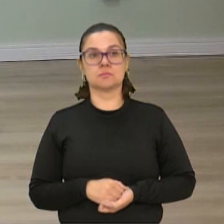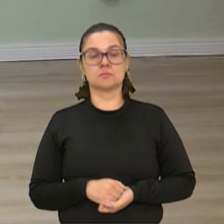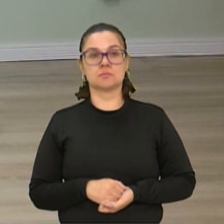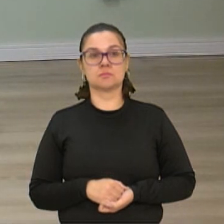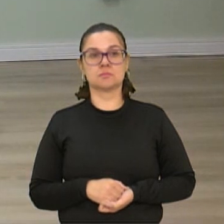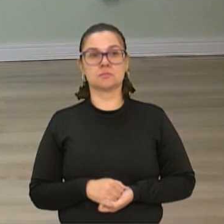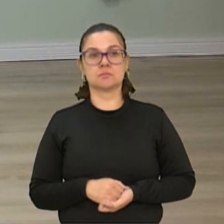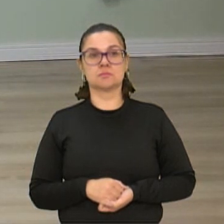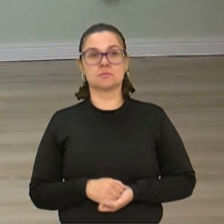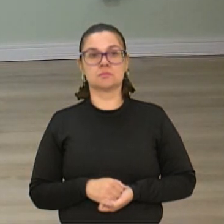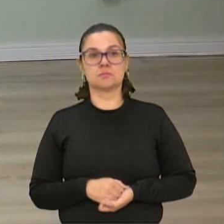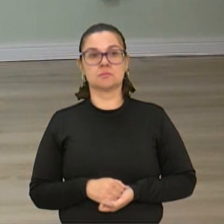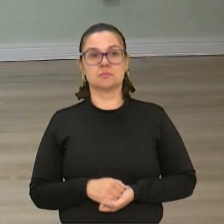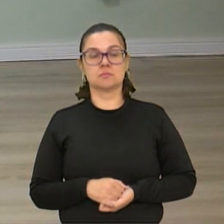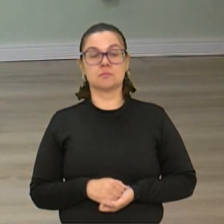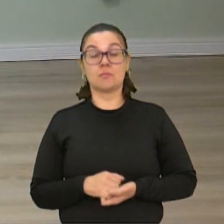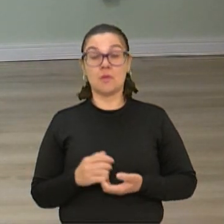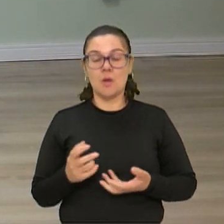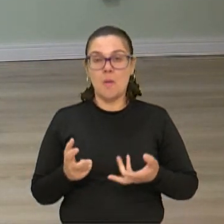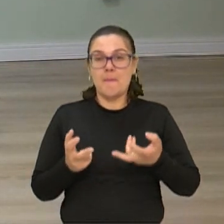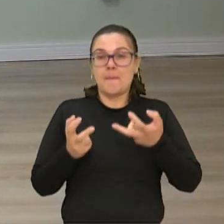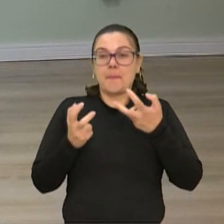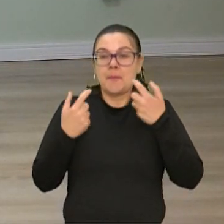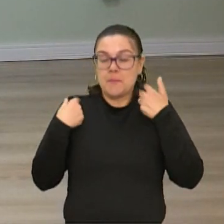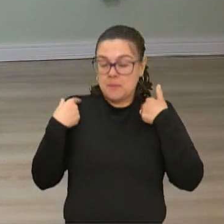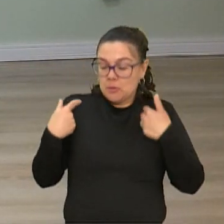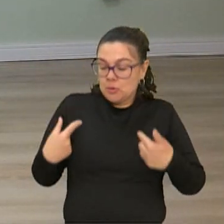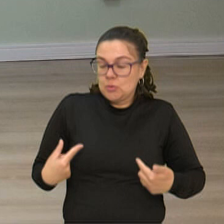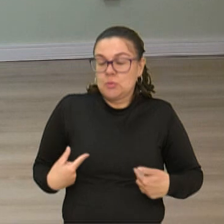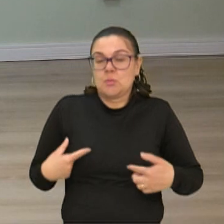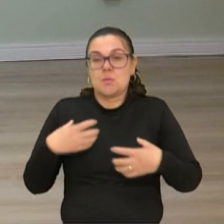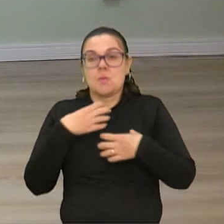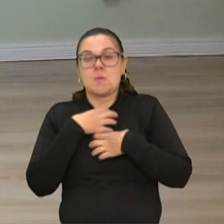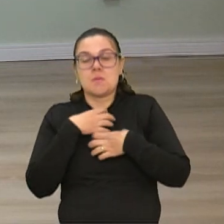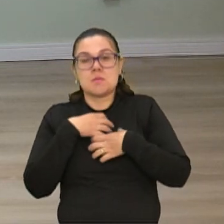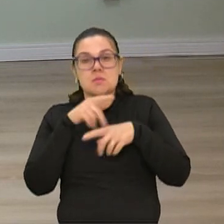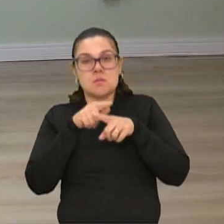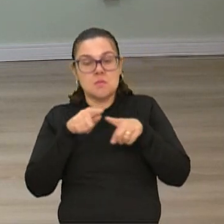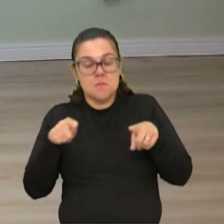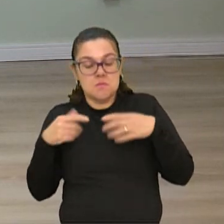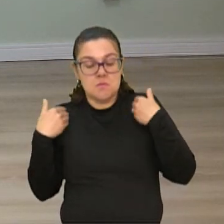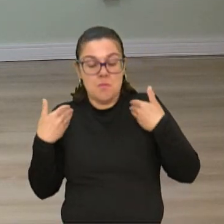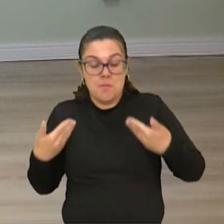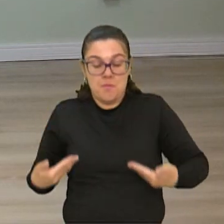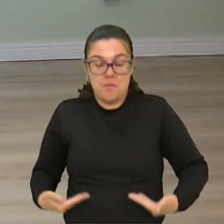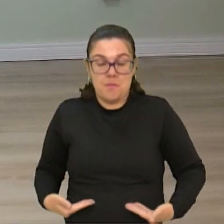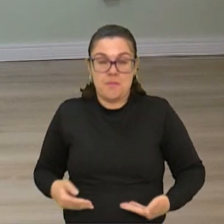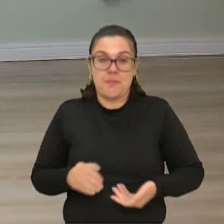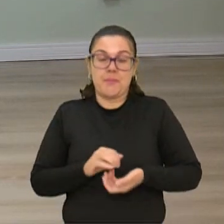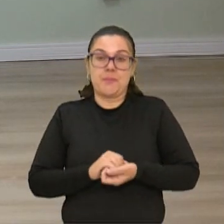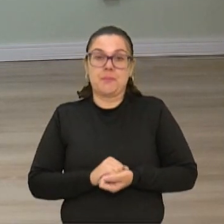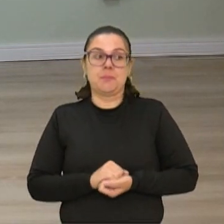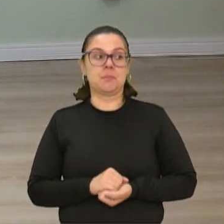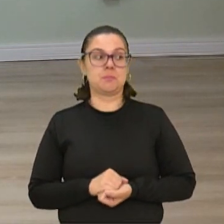atento a todos os sinais que o seu corpo percebe.